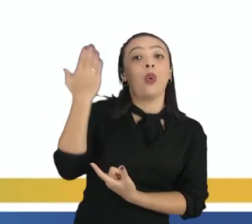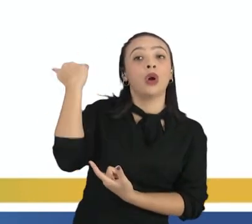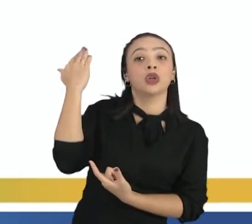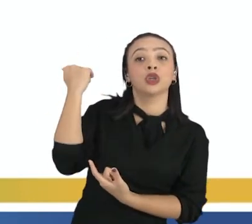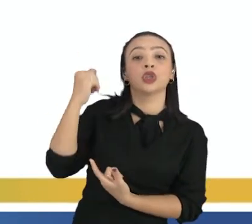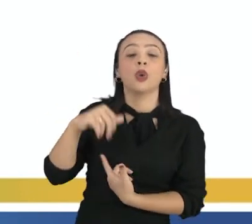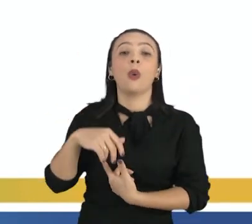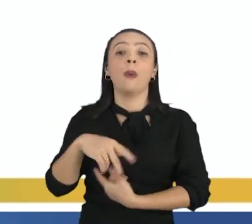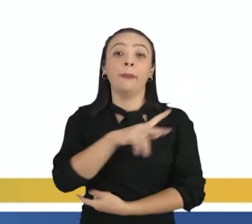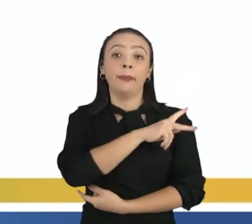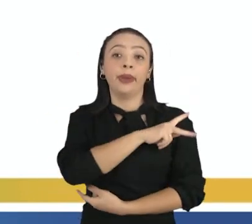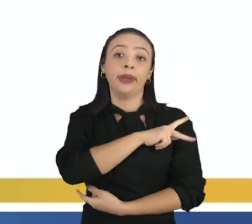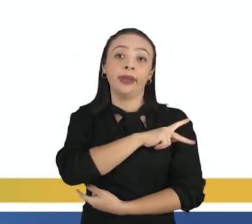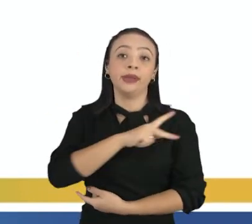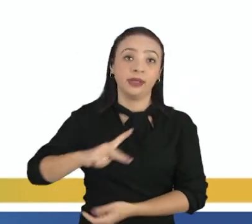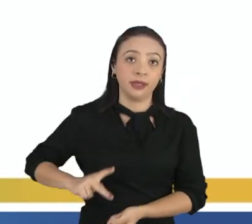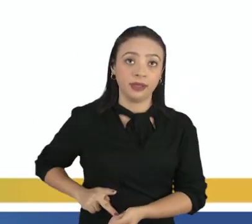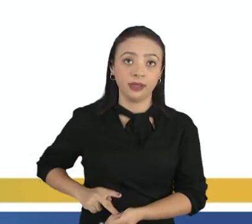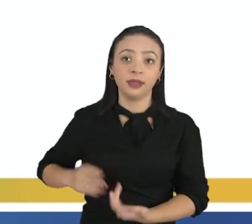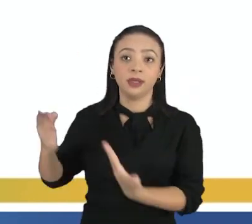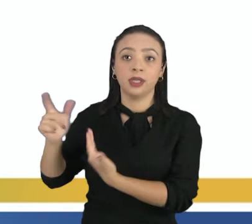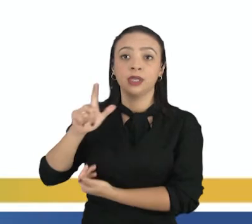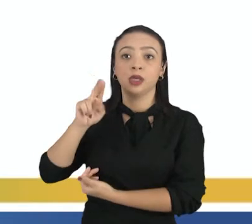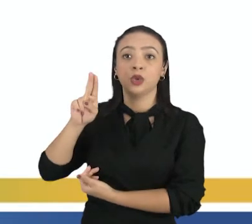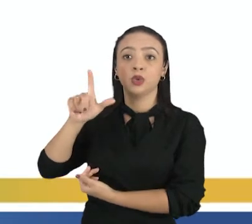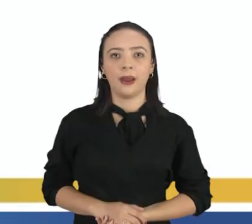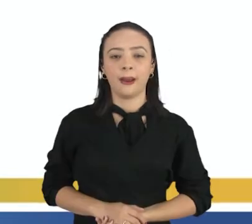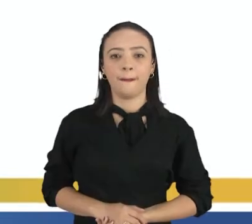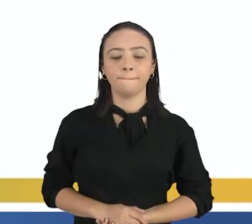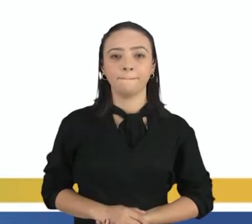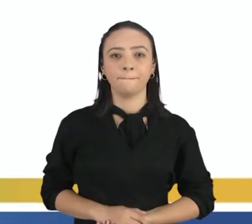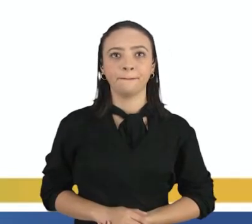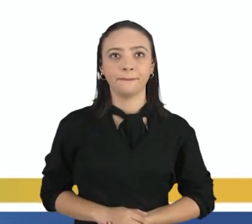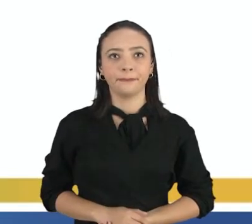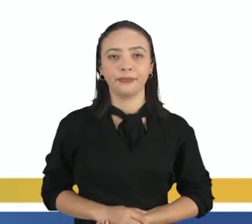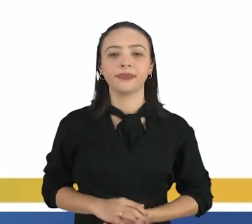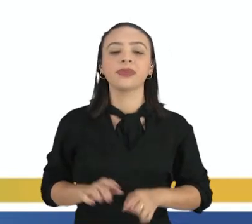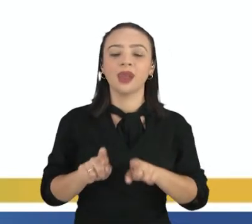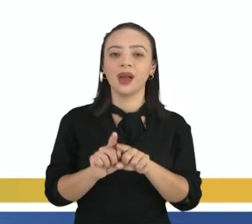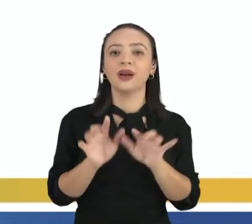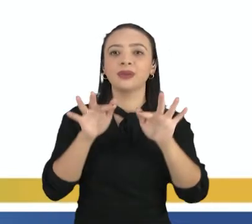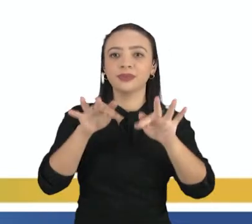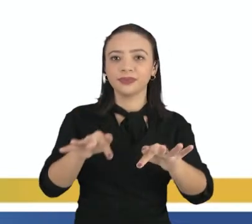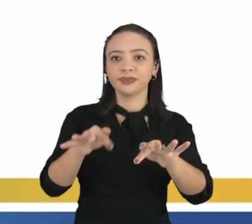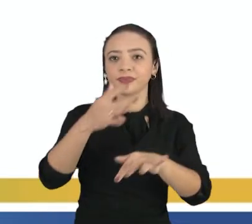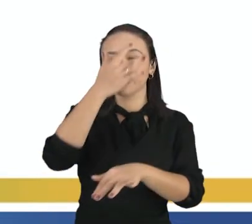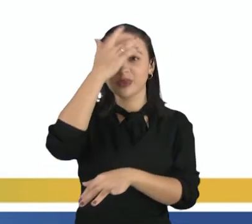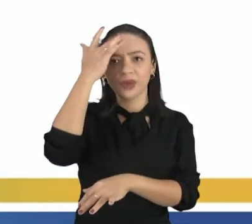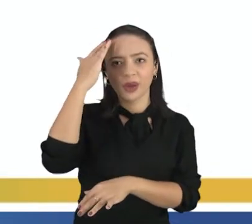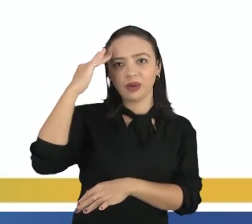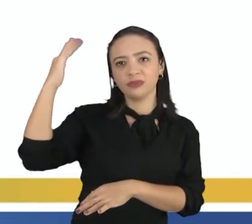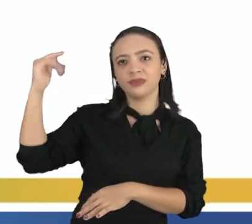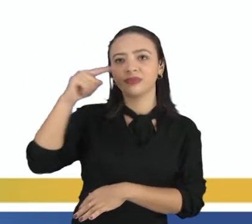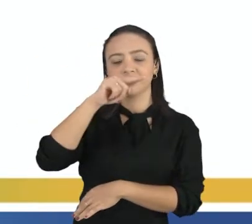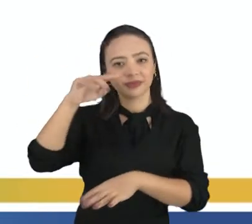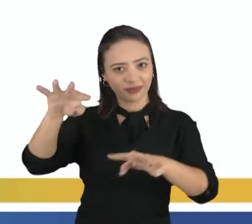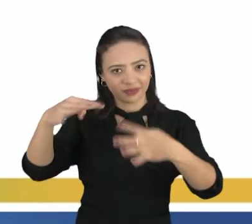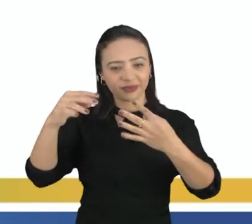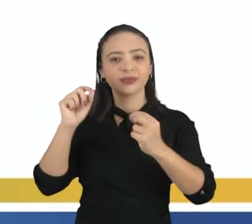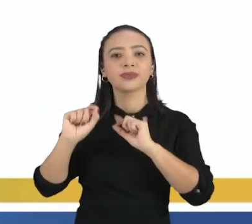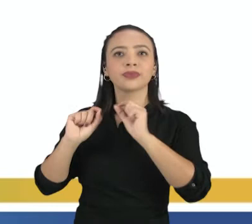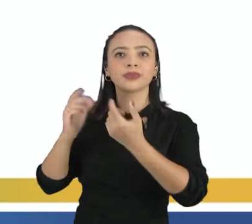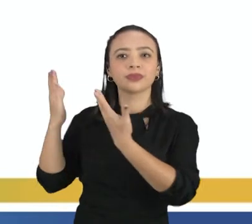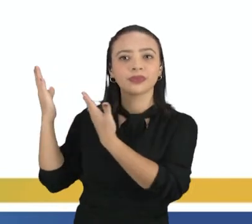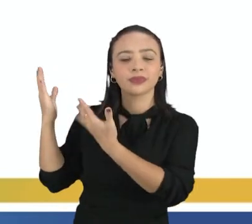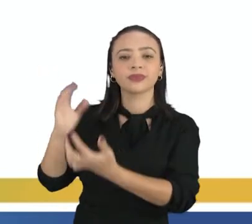Silva, né? Então o que é exagerado aí é o seu nariz. E a última personalidade que vocês estão vendo se